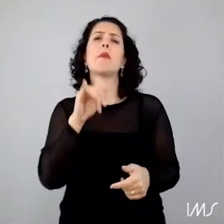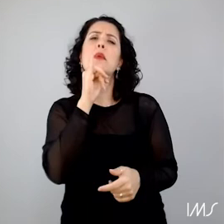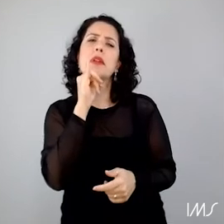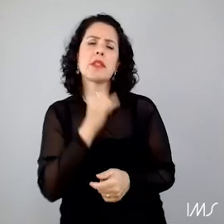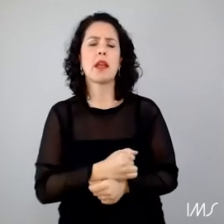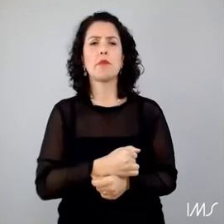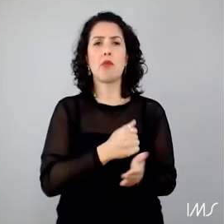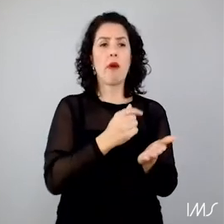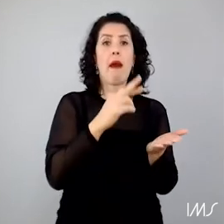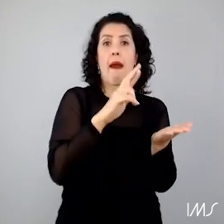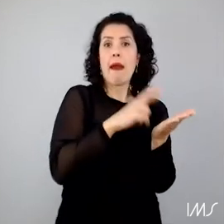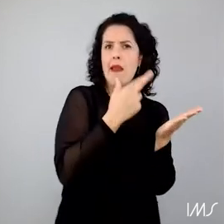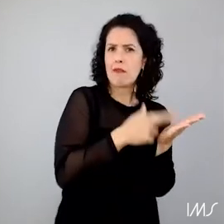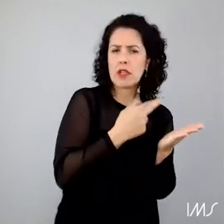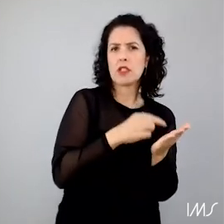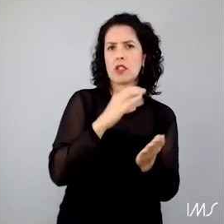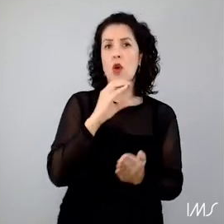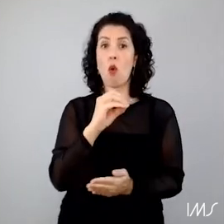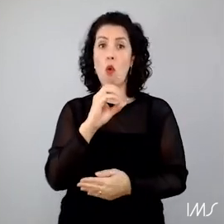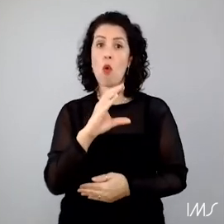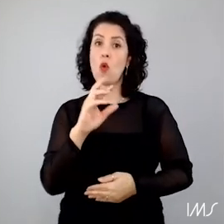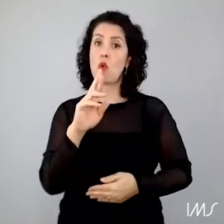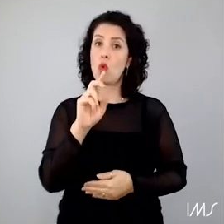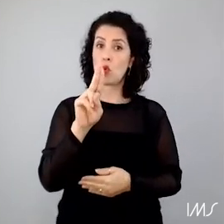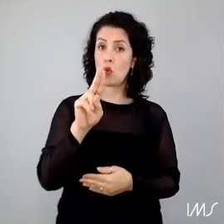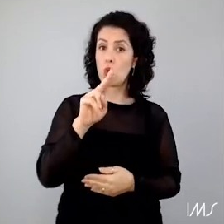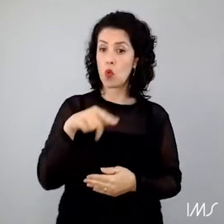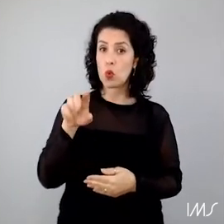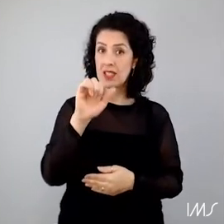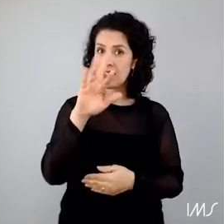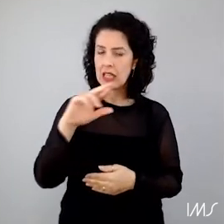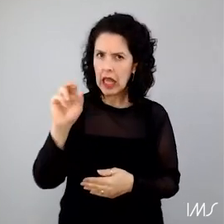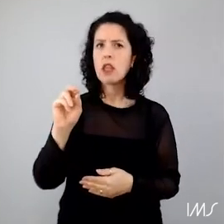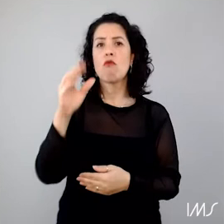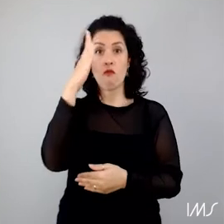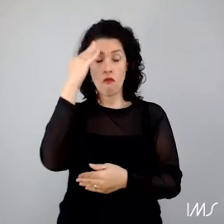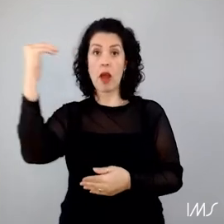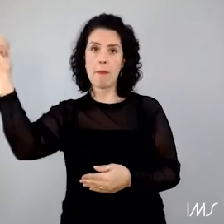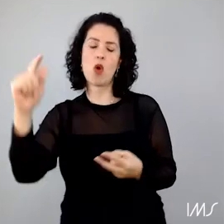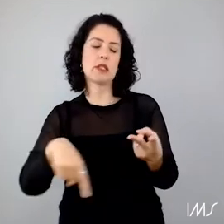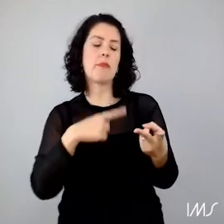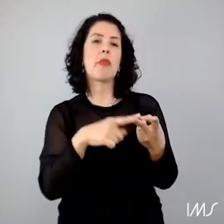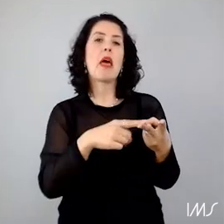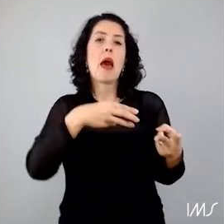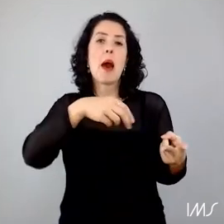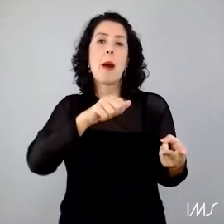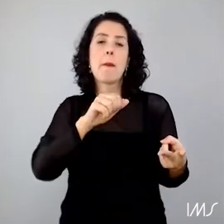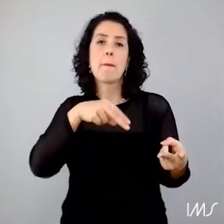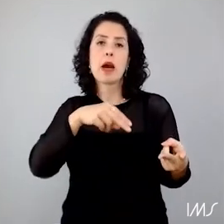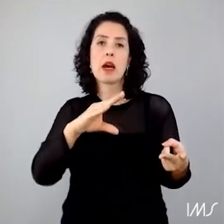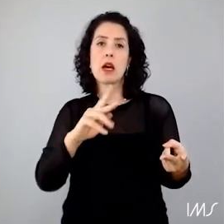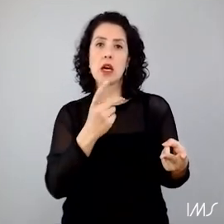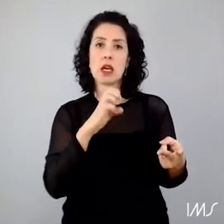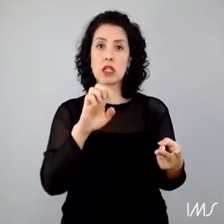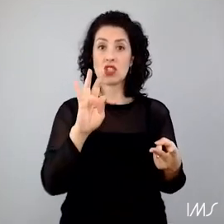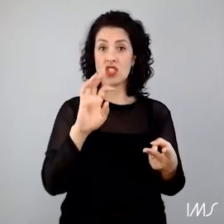revistas, o Cruzeiro, os diários associados, manchete da Block